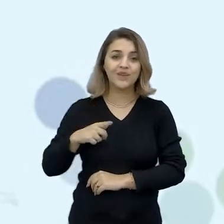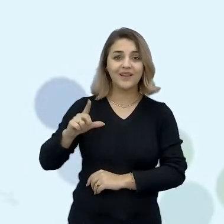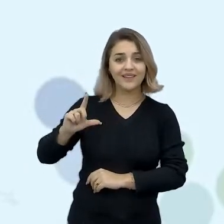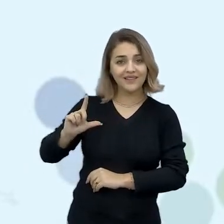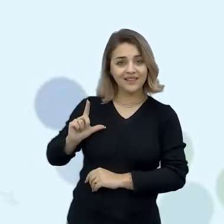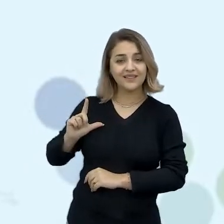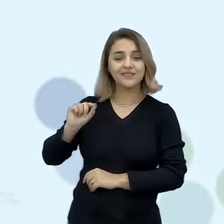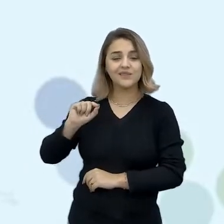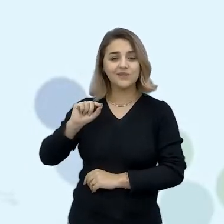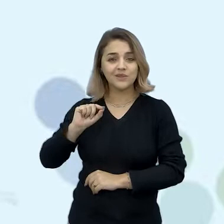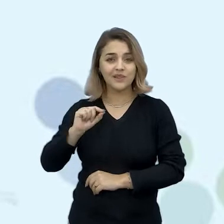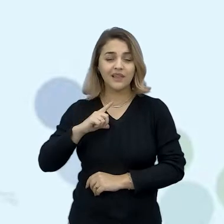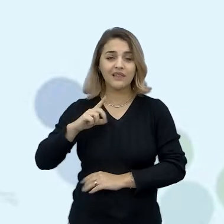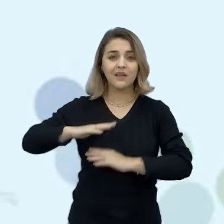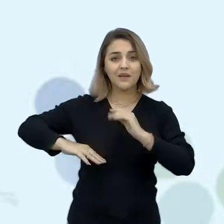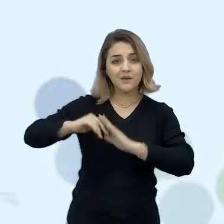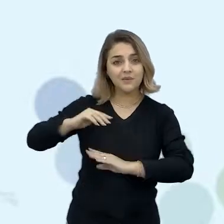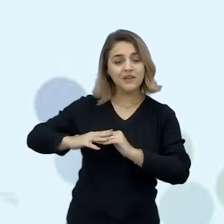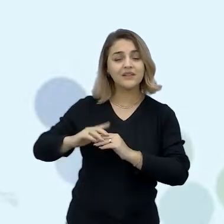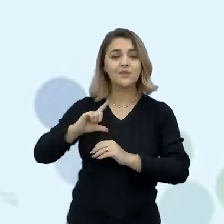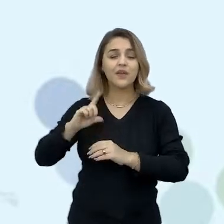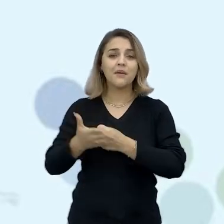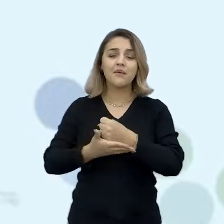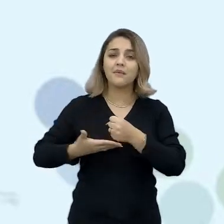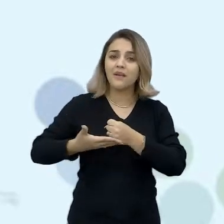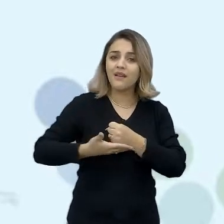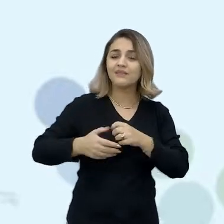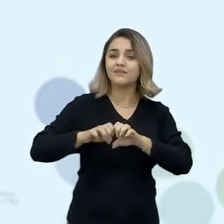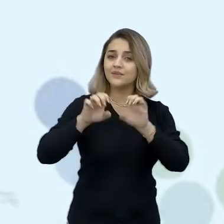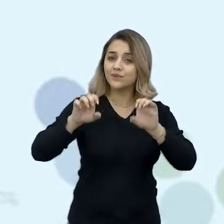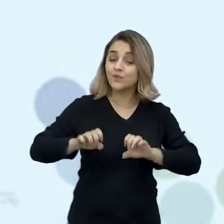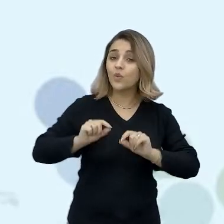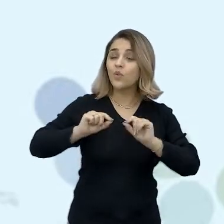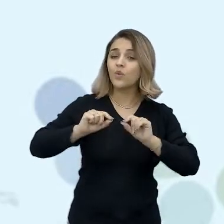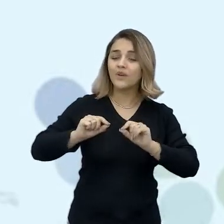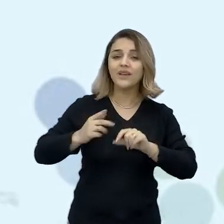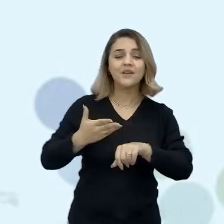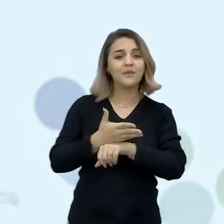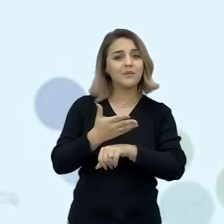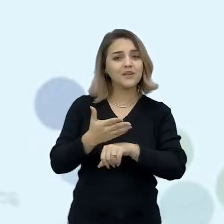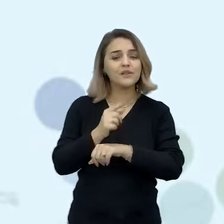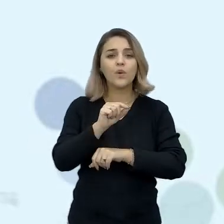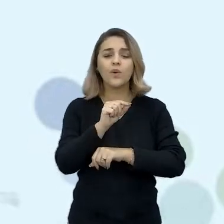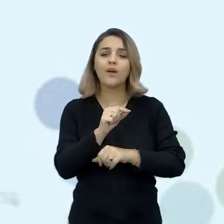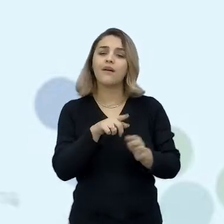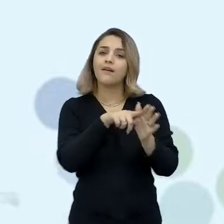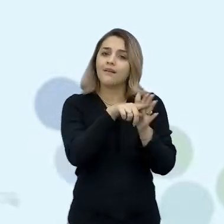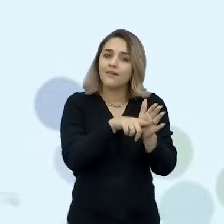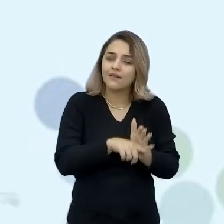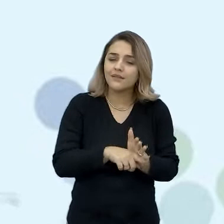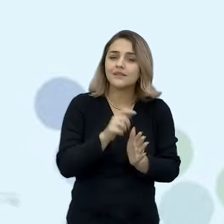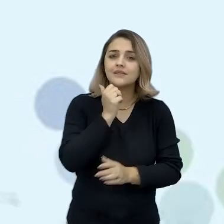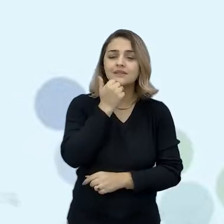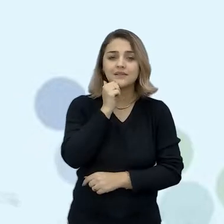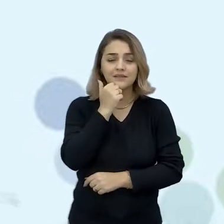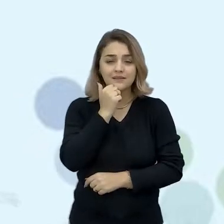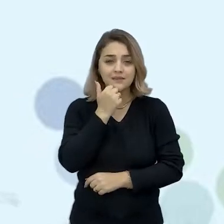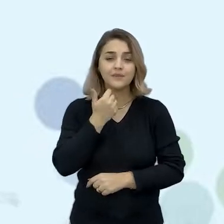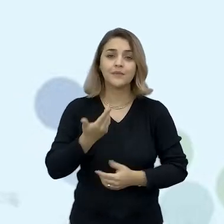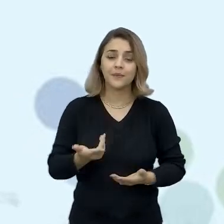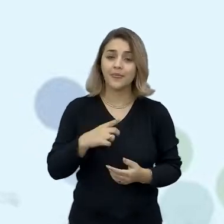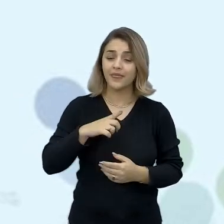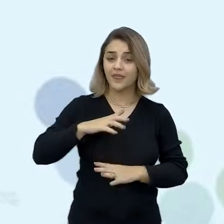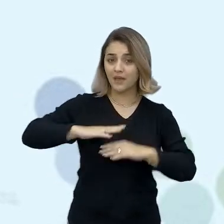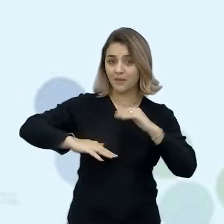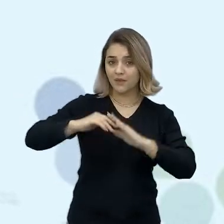Isso aí, ó. Habilidades dos eixos estruturantes, que faz parte da investigação científica. Temos lá, ó,